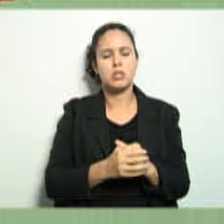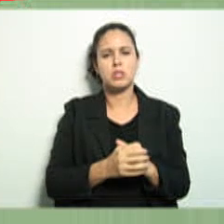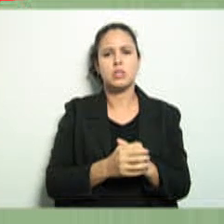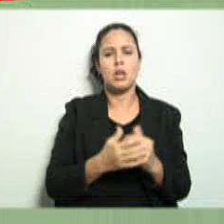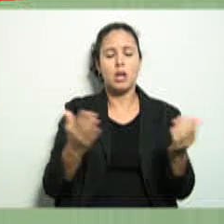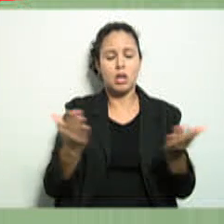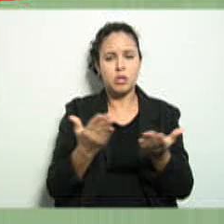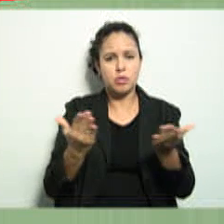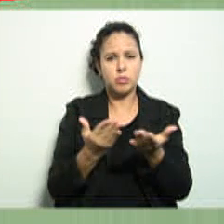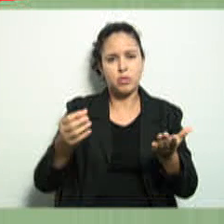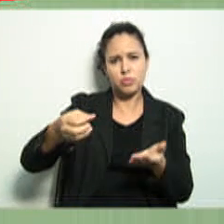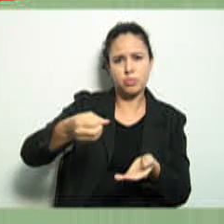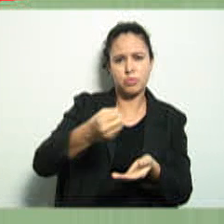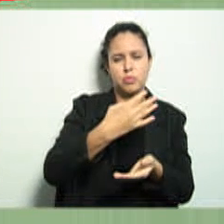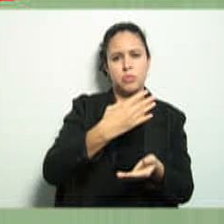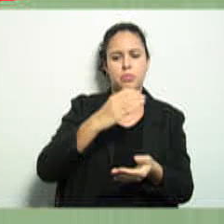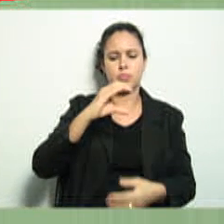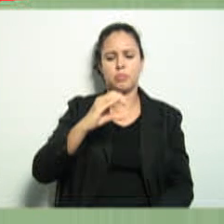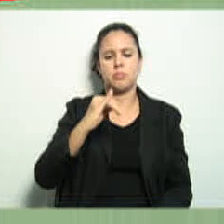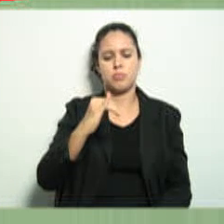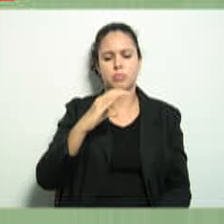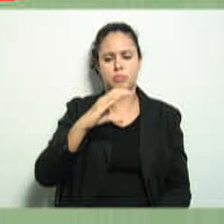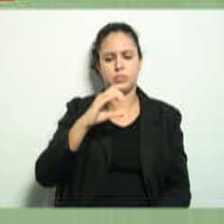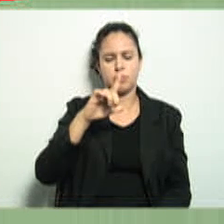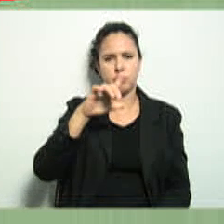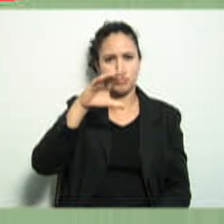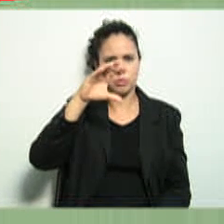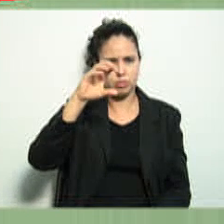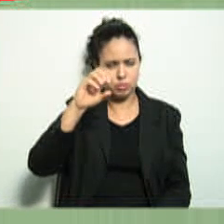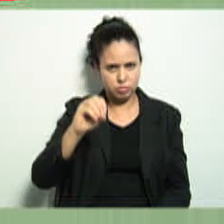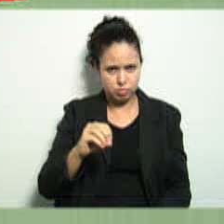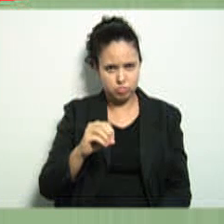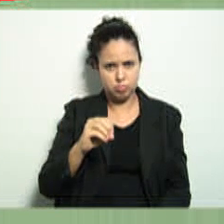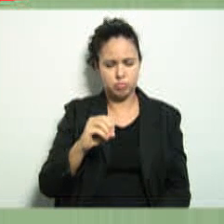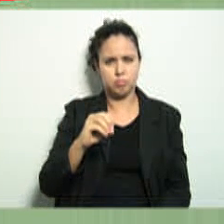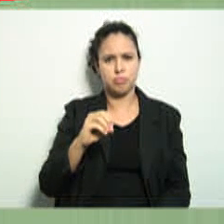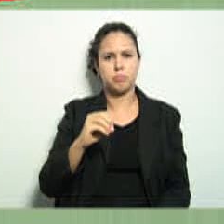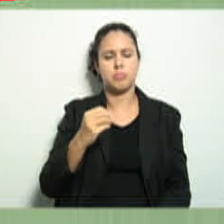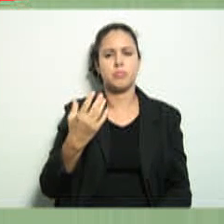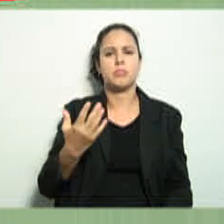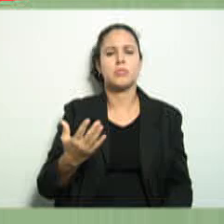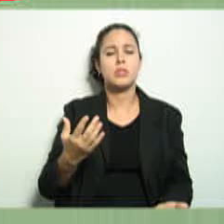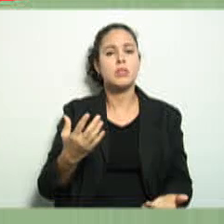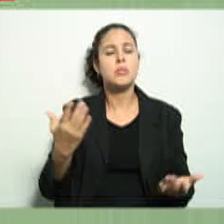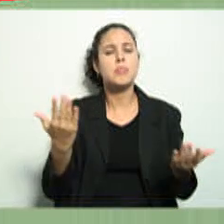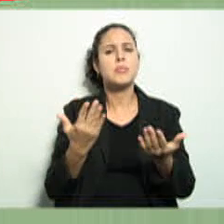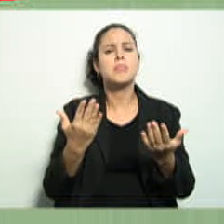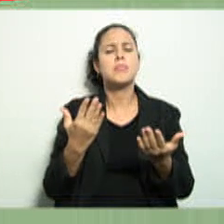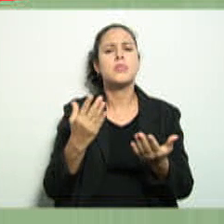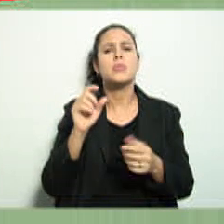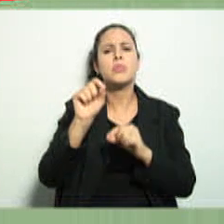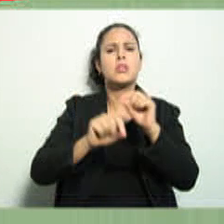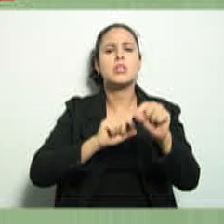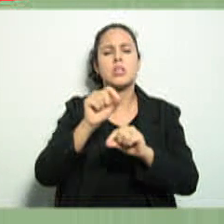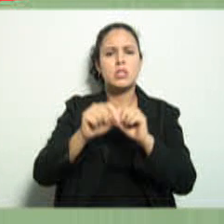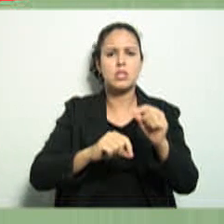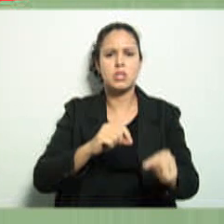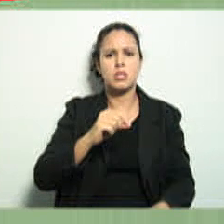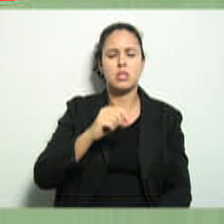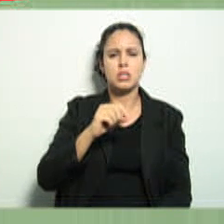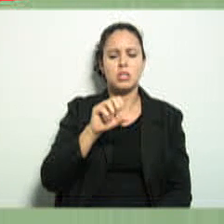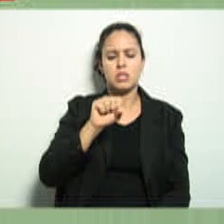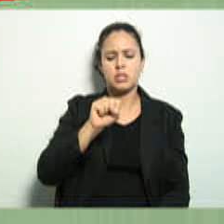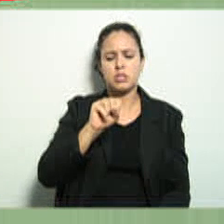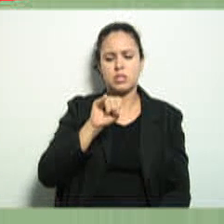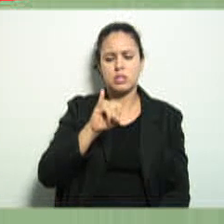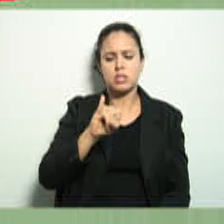ciclo produtivo. Lembrando, pessoal, o que é siderurgia? O que é siderúrgica? As siderúrgicas são onde se